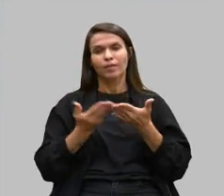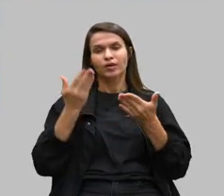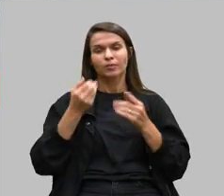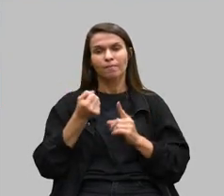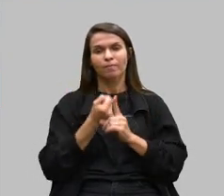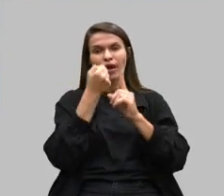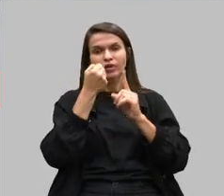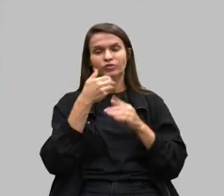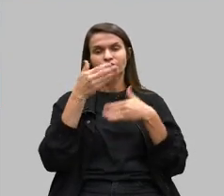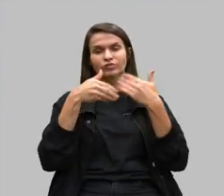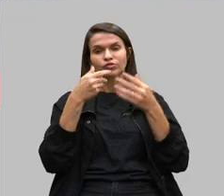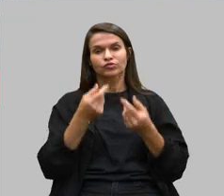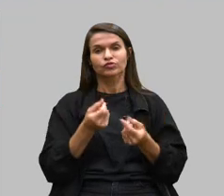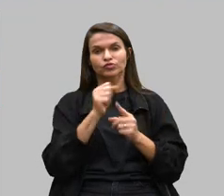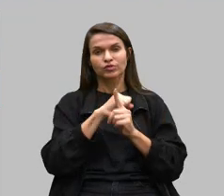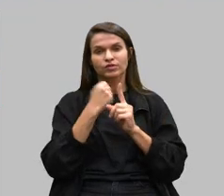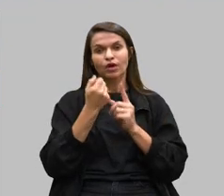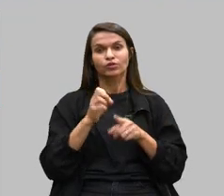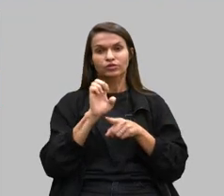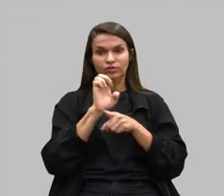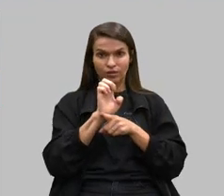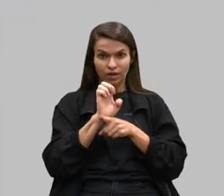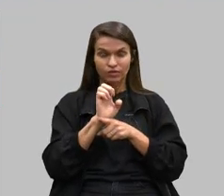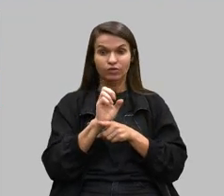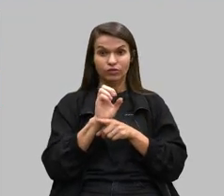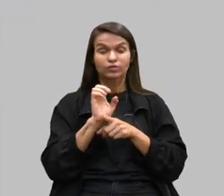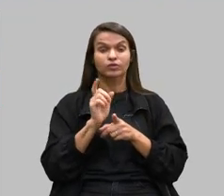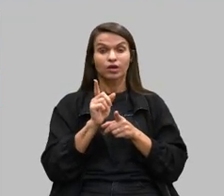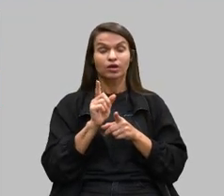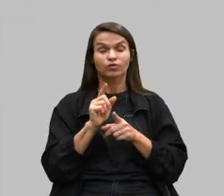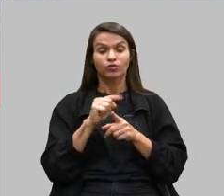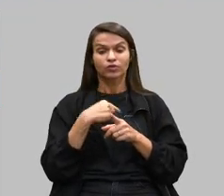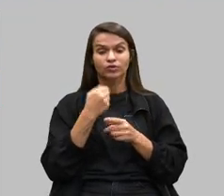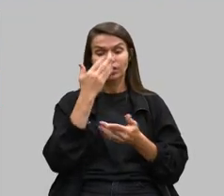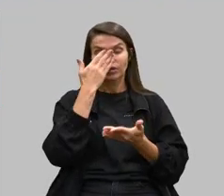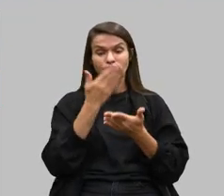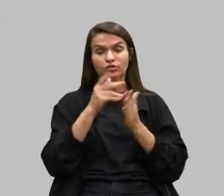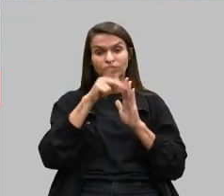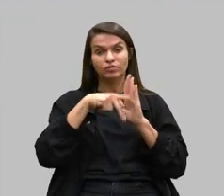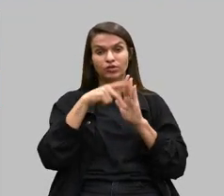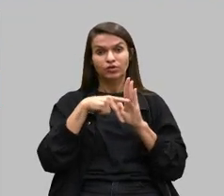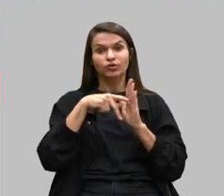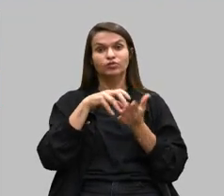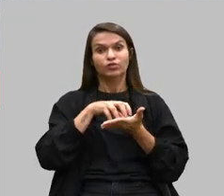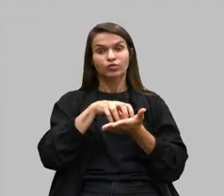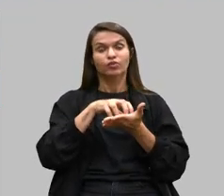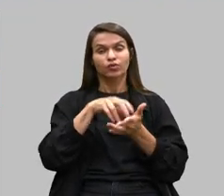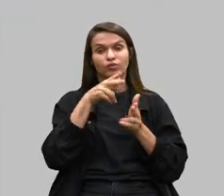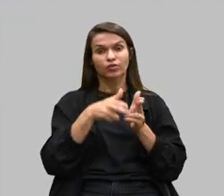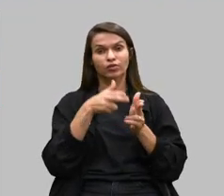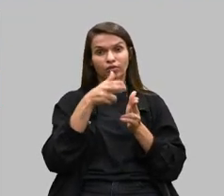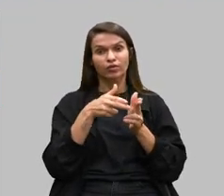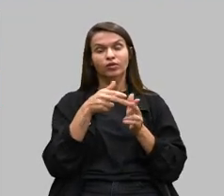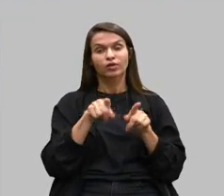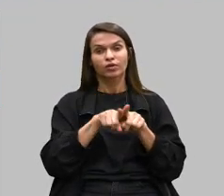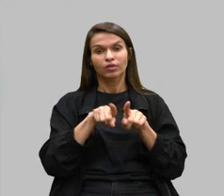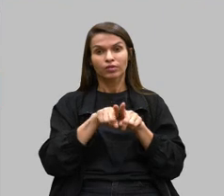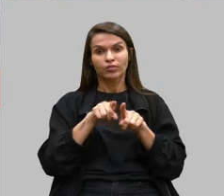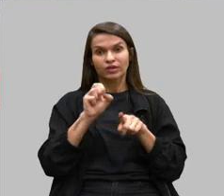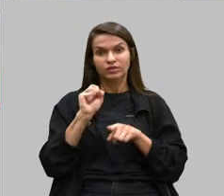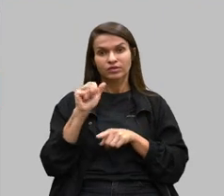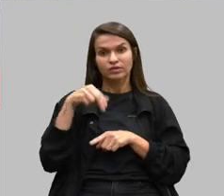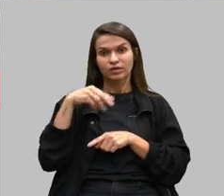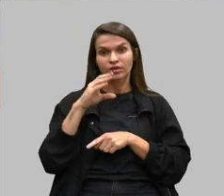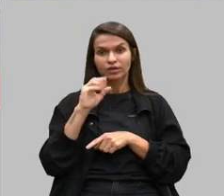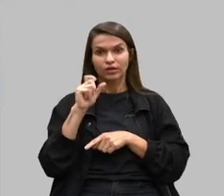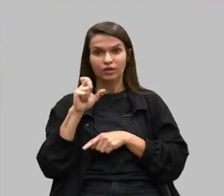desenvolvimento econômico social do nosso Estado então o Estado acredita muito nesses projetos de transporte sob Trilhos né haja vista e o sancé tá aqui né